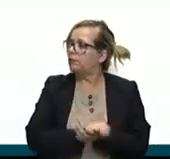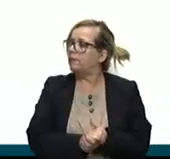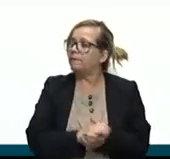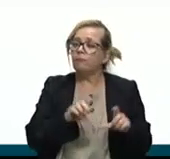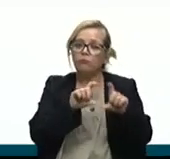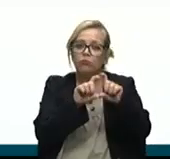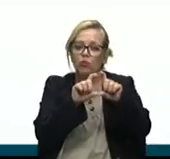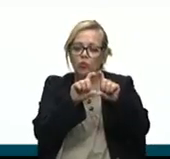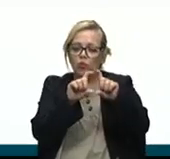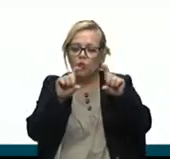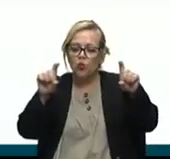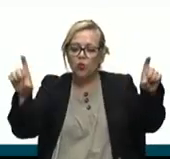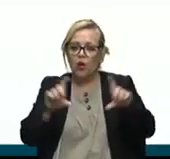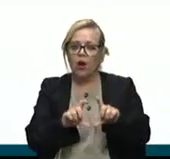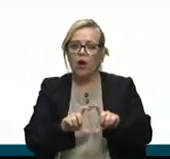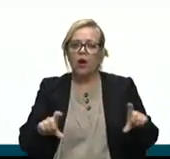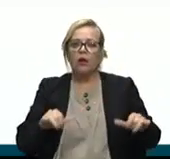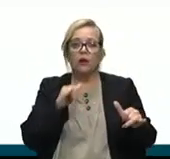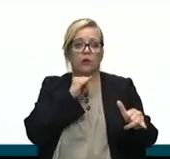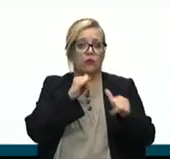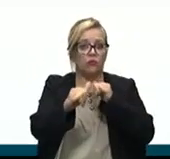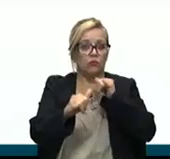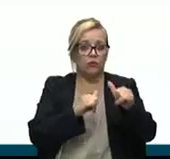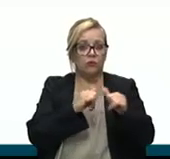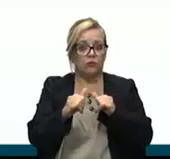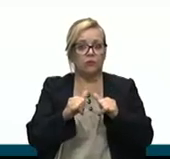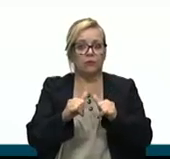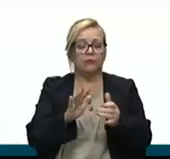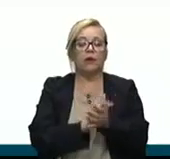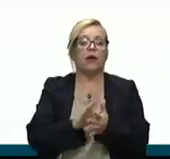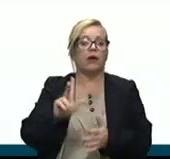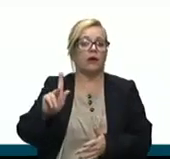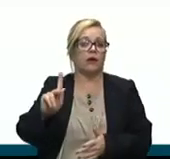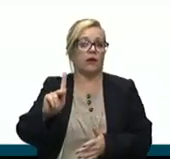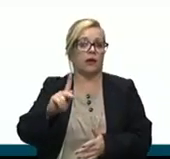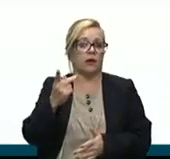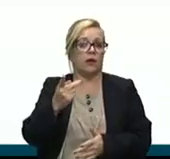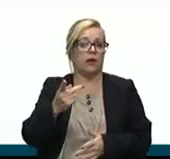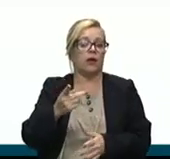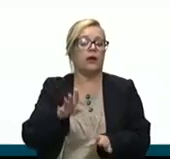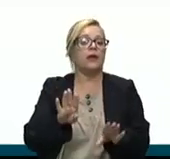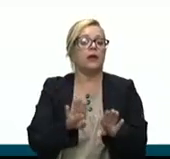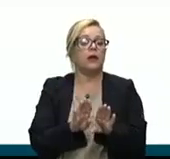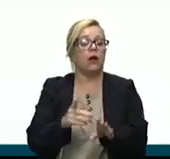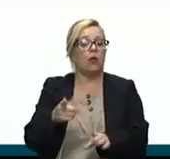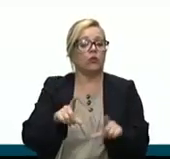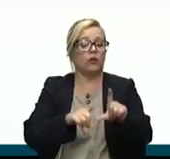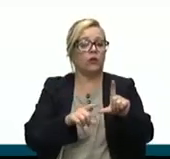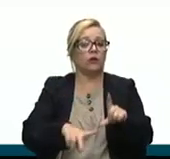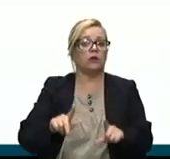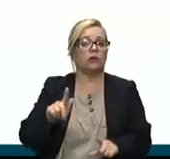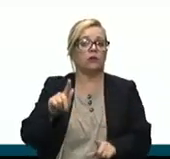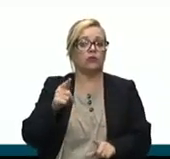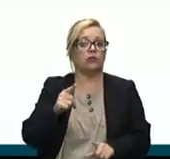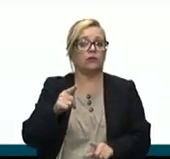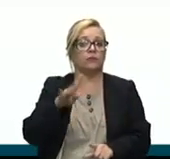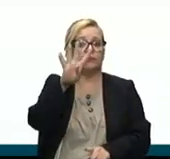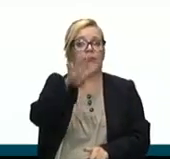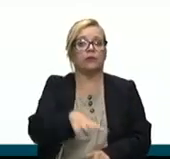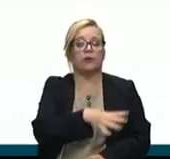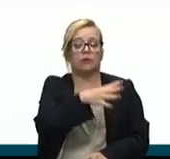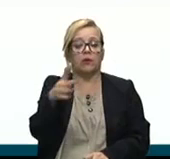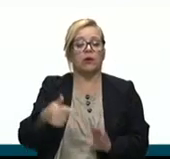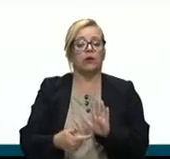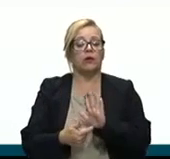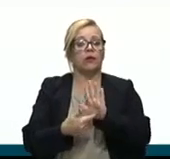que apresentam informações referentes à variável H e à variável G da tabela que contém os dados